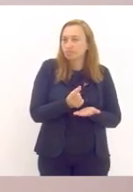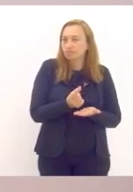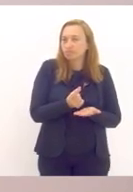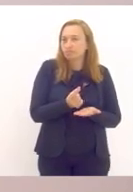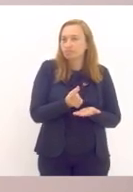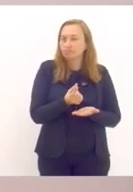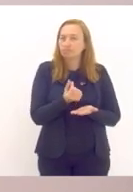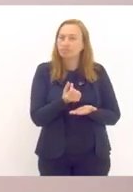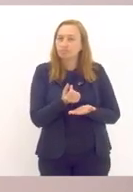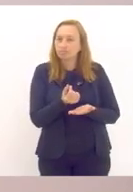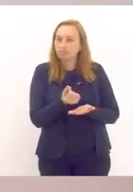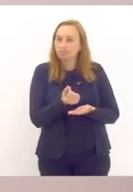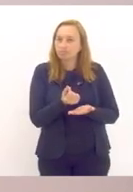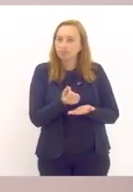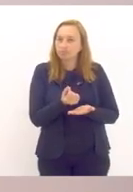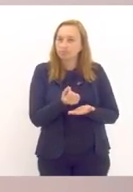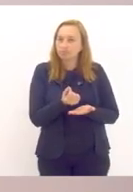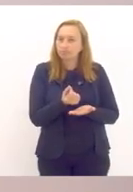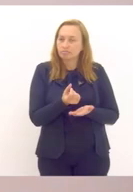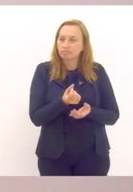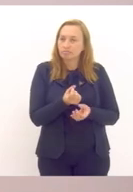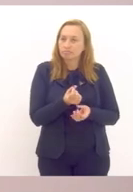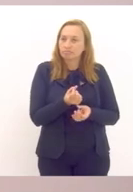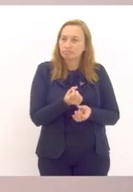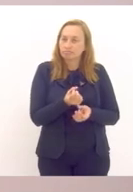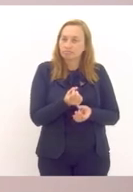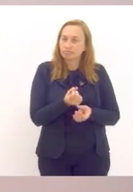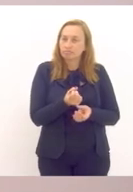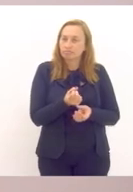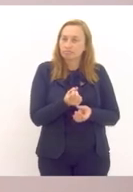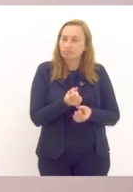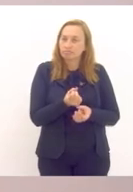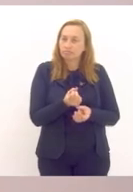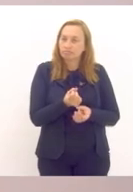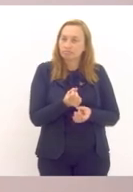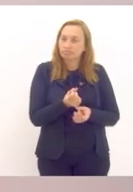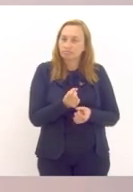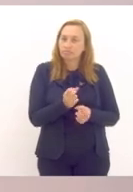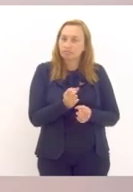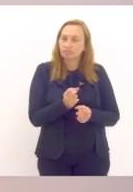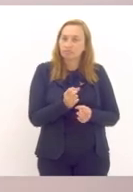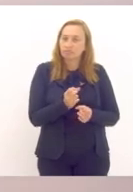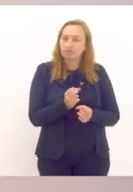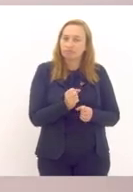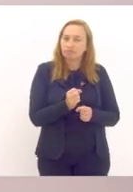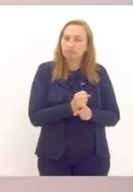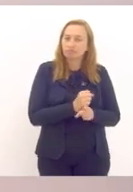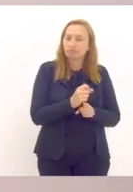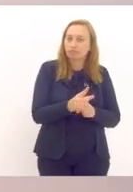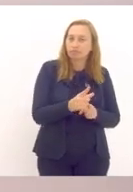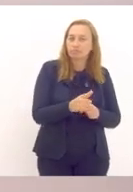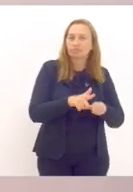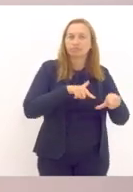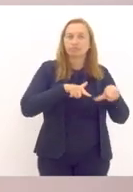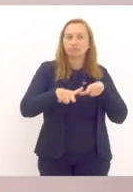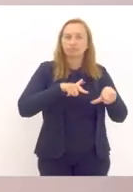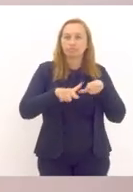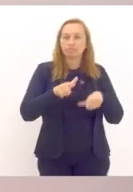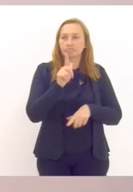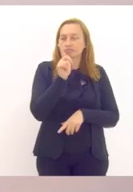venda de uma estatal, da venda não, da concessão de serviços de água e esgoto, nós tivemos um aumento